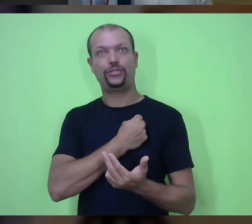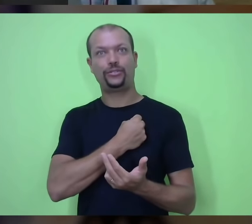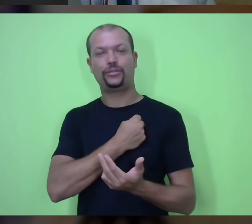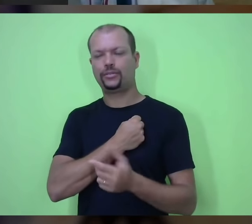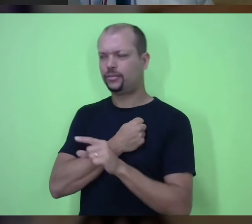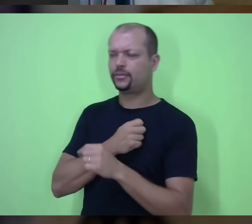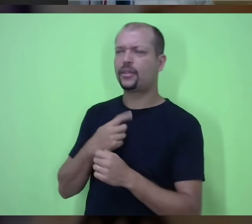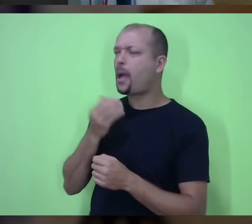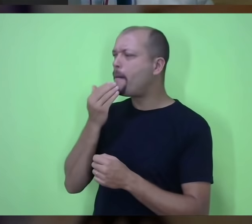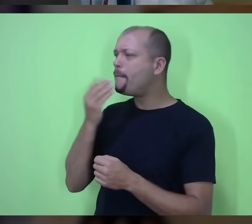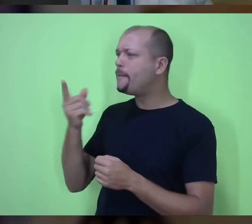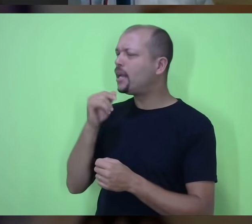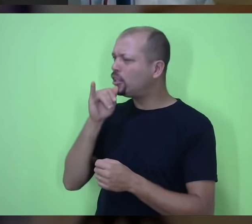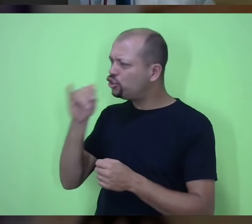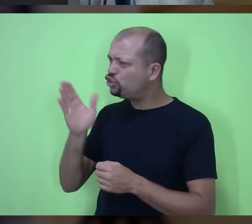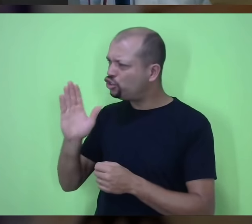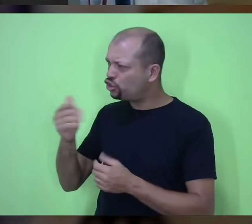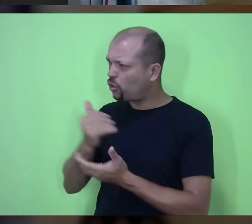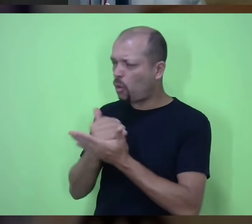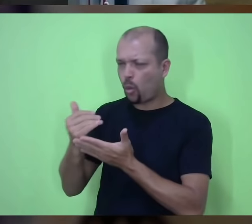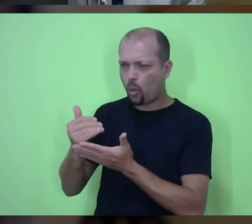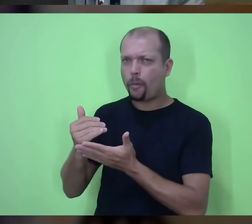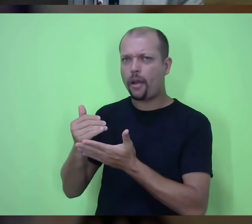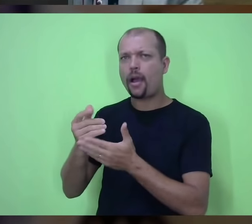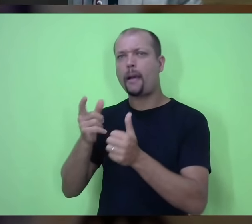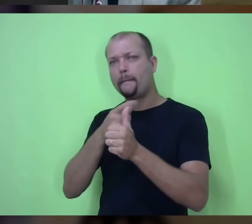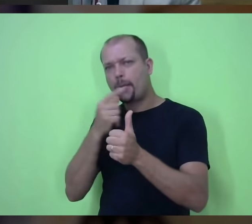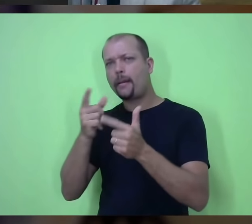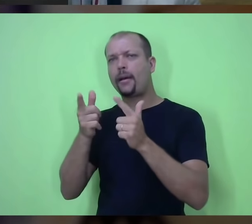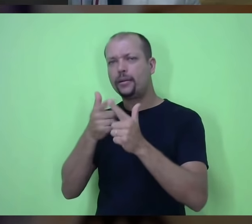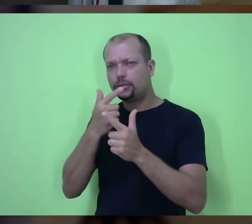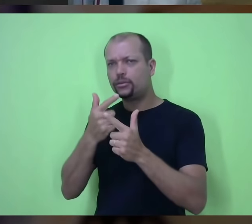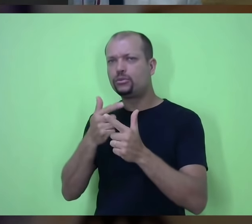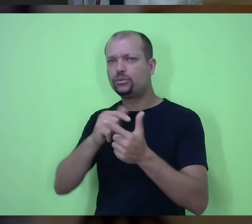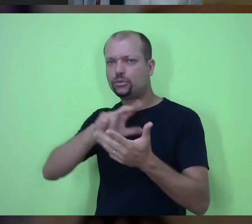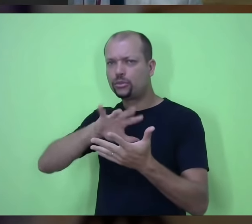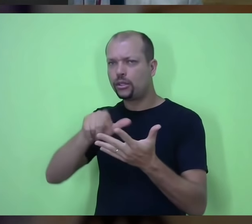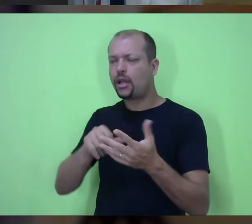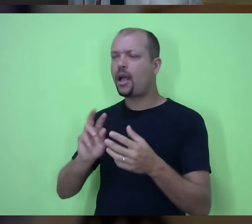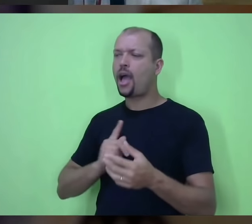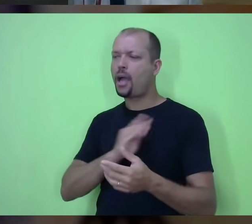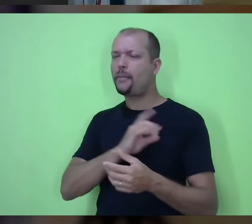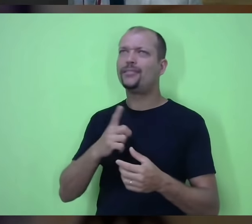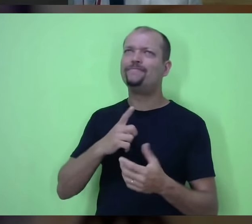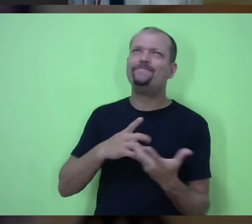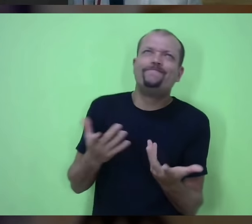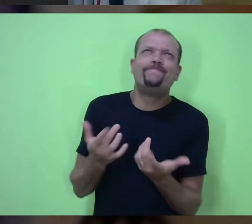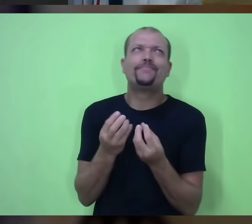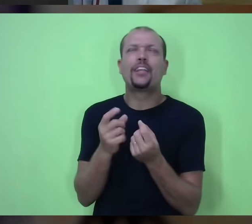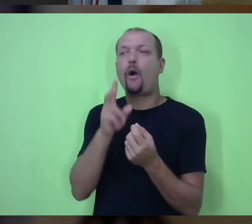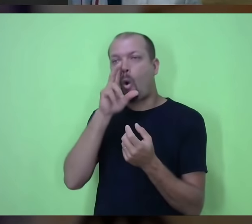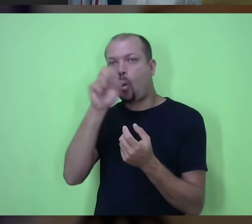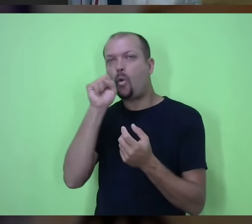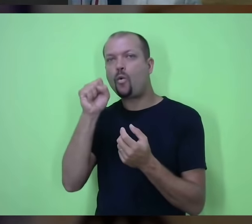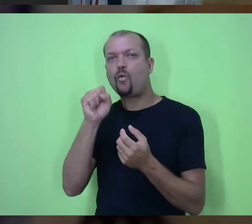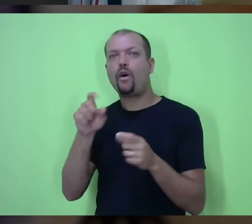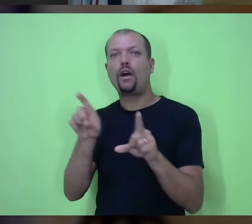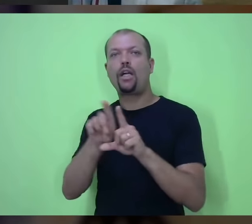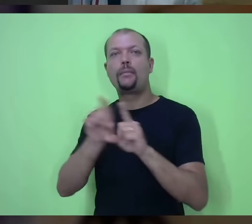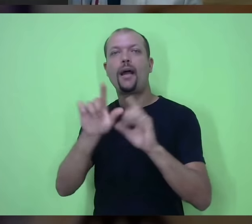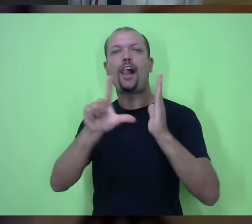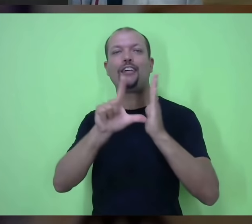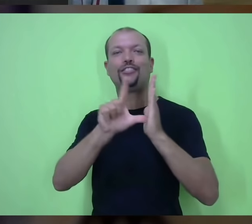que nos ajude. E eu disse logo no começo, na primeira, na segunda lição, pastor Bruno, que Hebreus tem uma relação muito forte com o